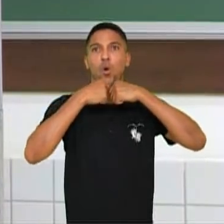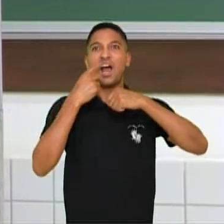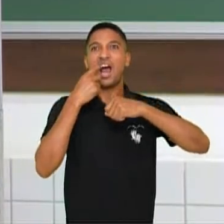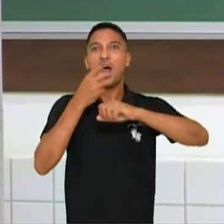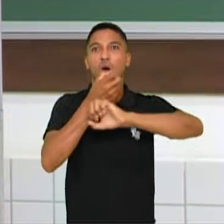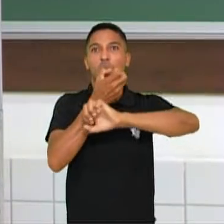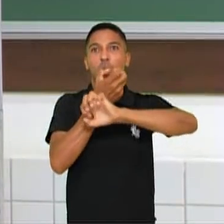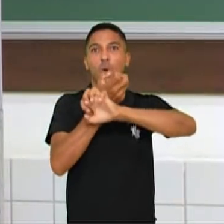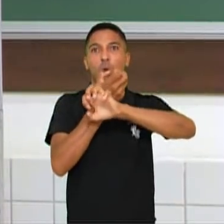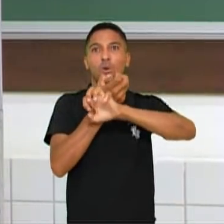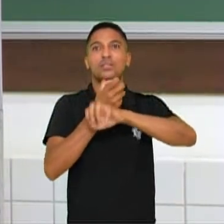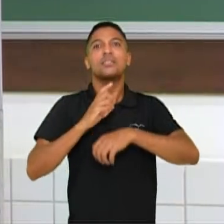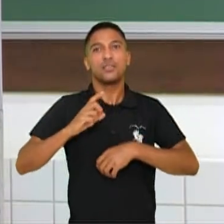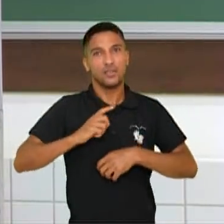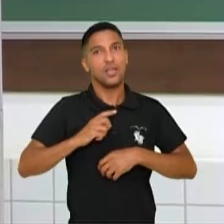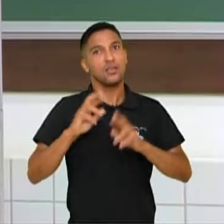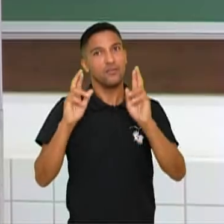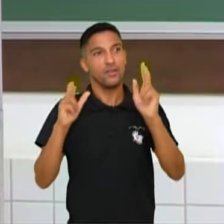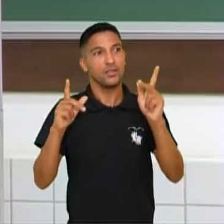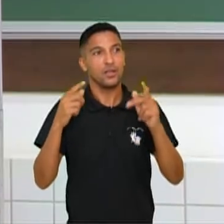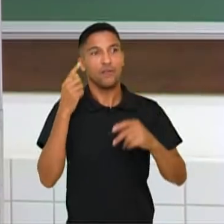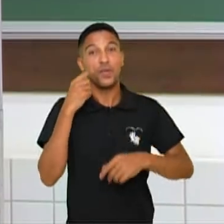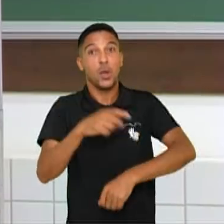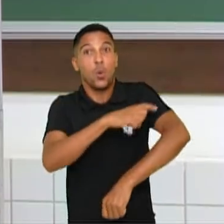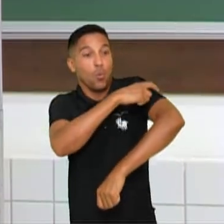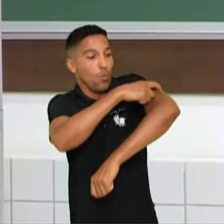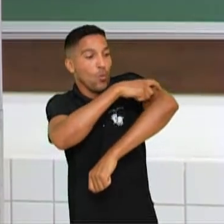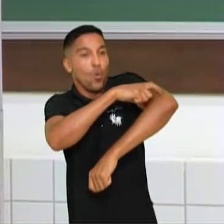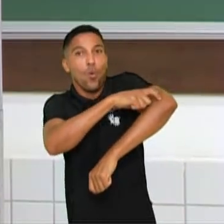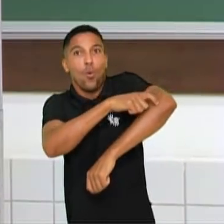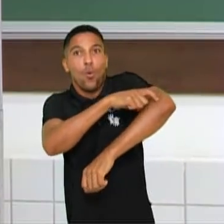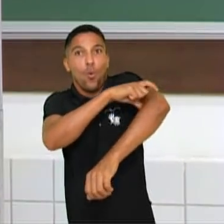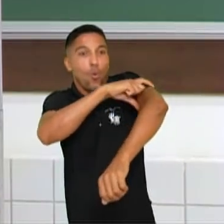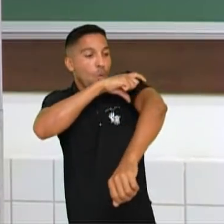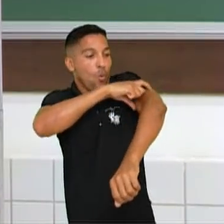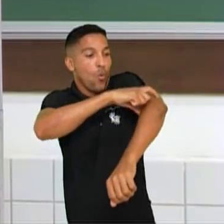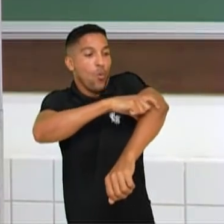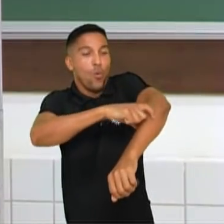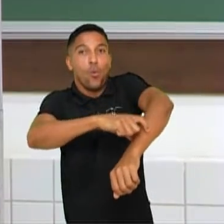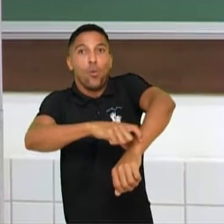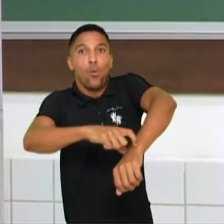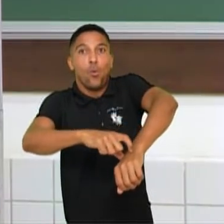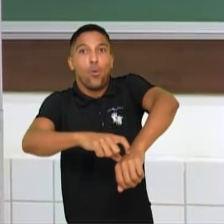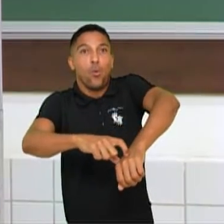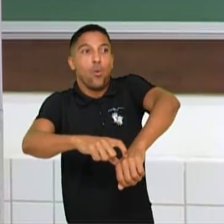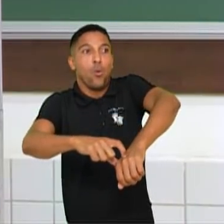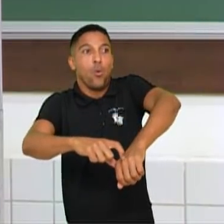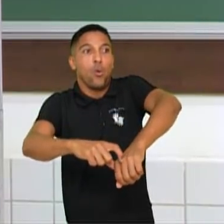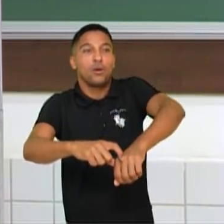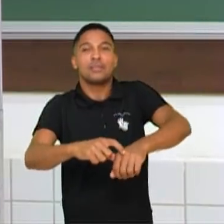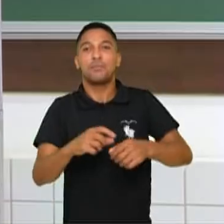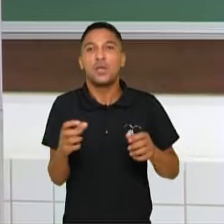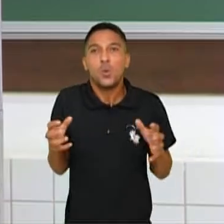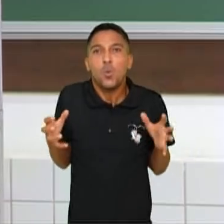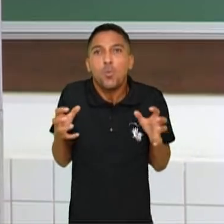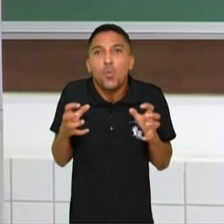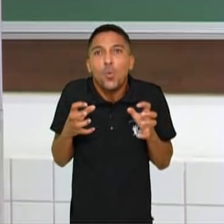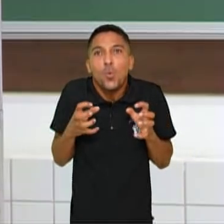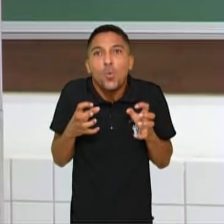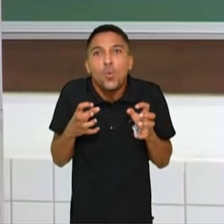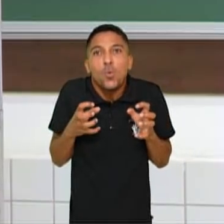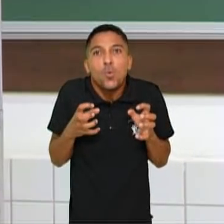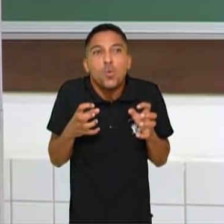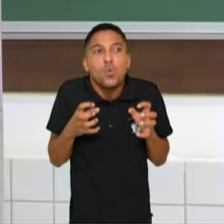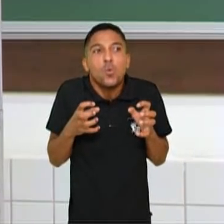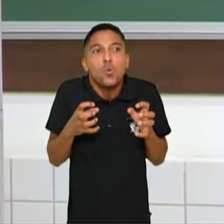esqueleto. Eu tenho ossos longos, eu tenho ossos um pouco achatados, eu tenho